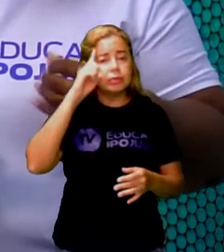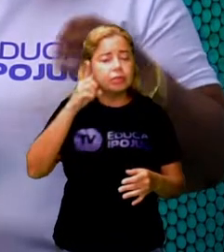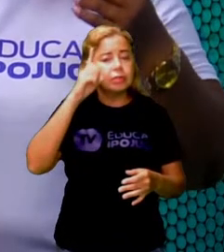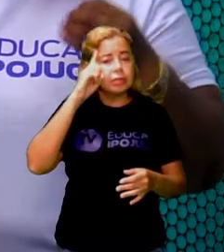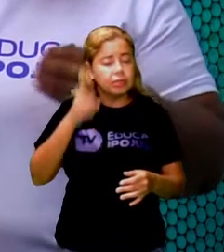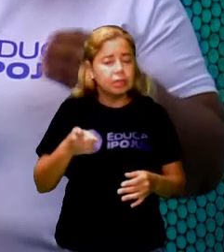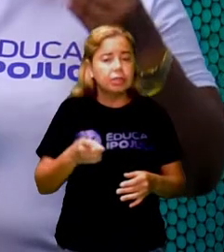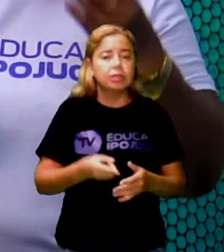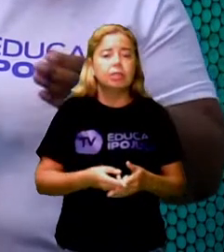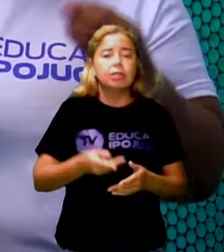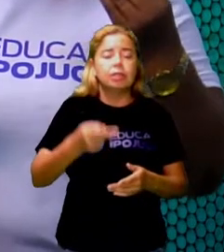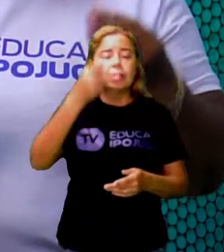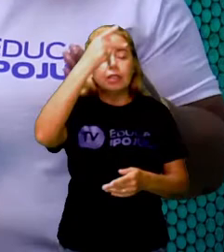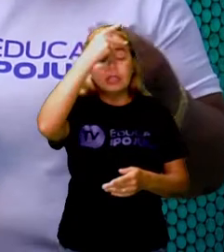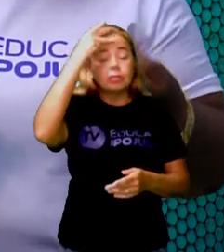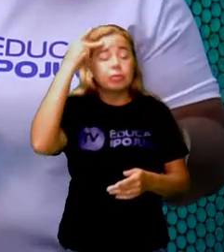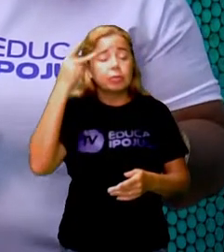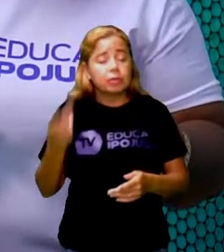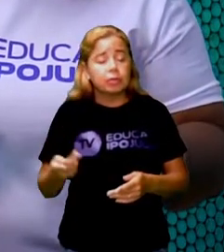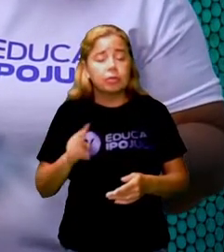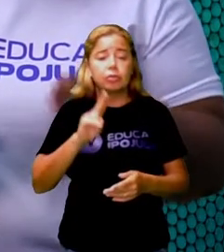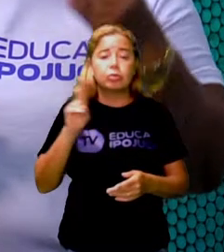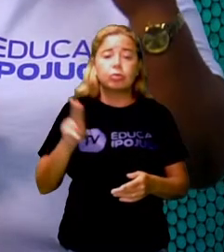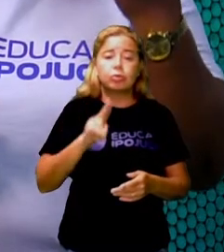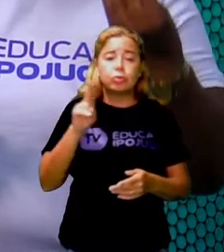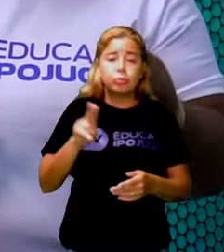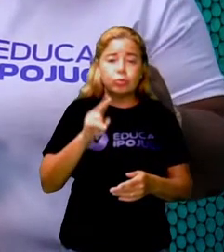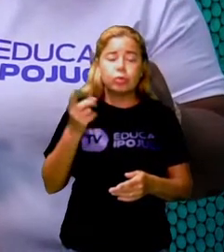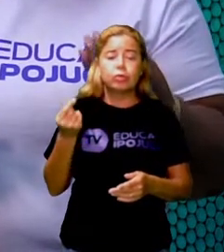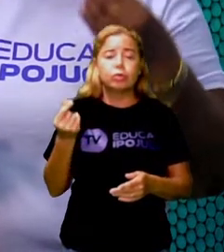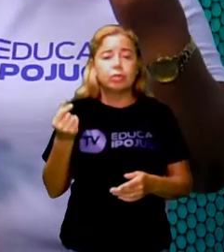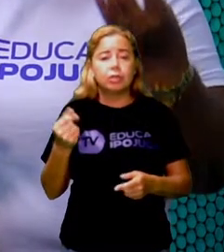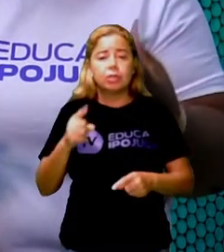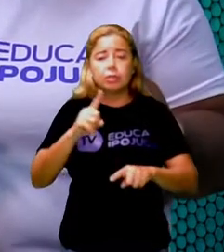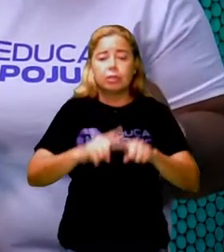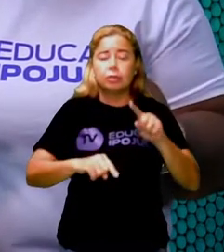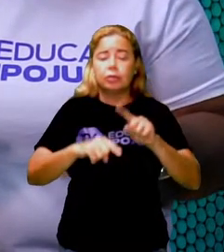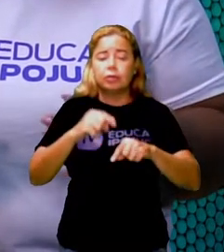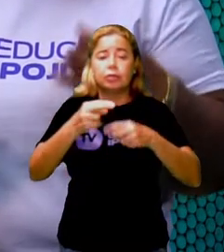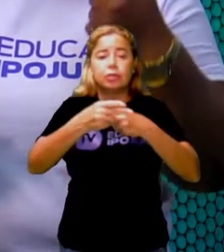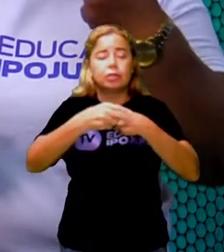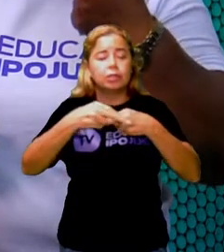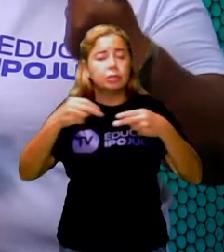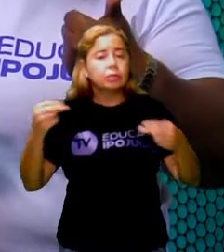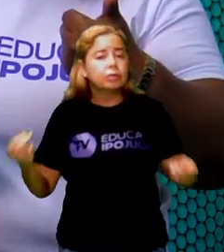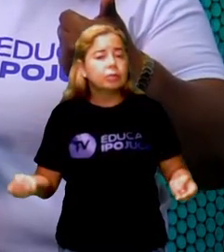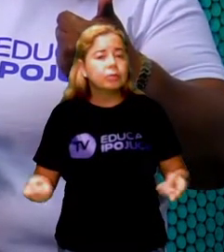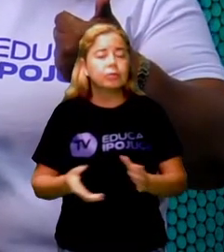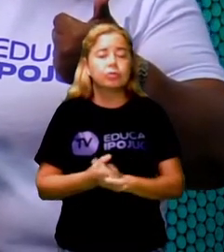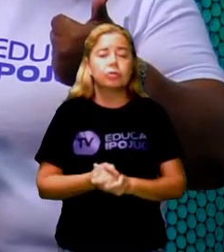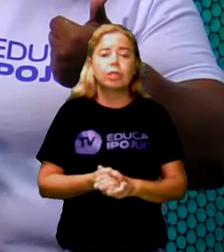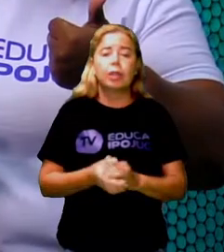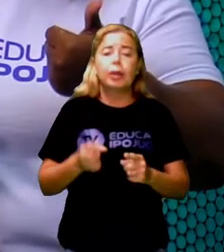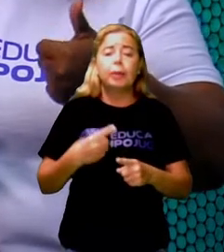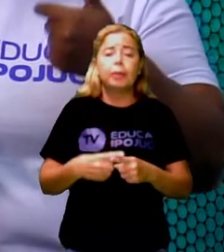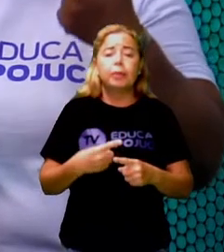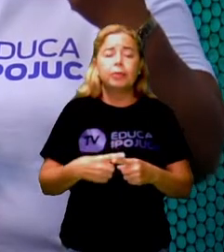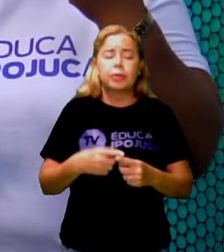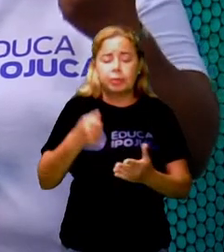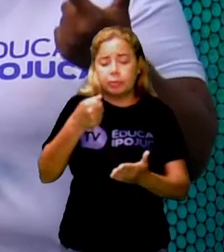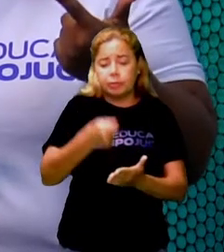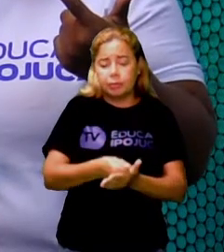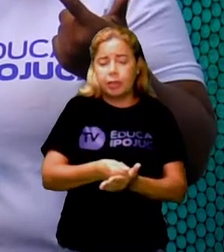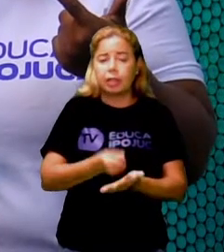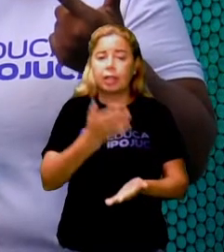o dinheiro como fonte de recursos. Podemos, através dele, comprar